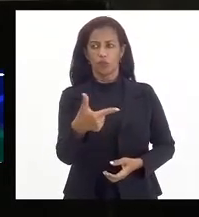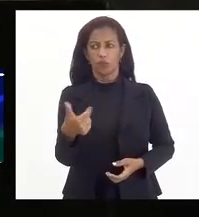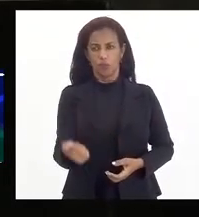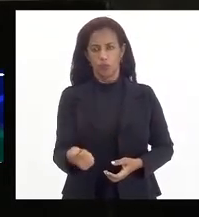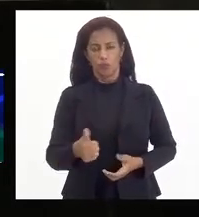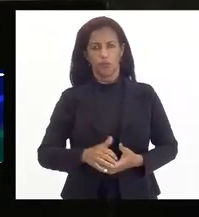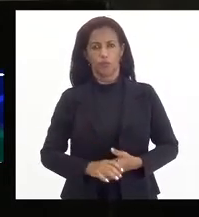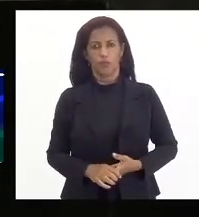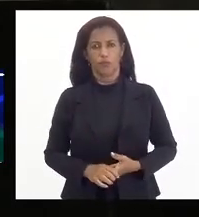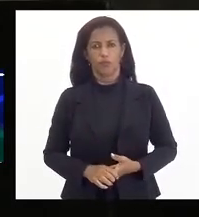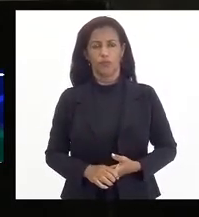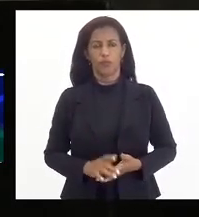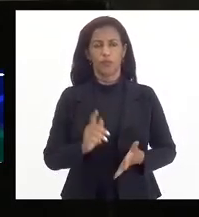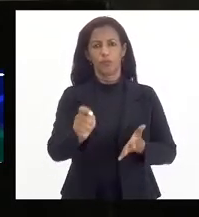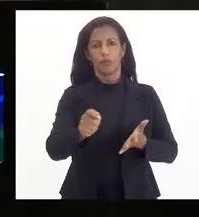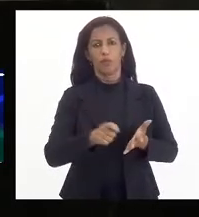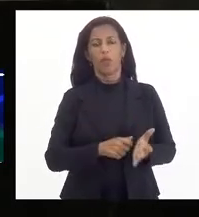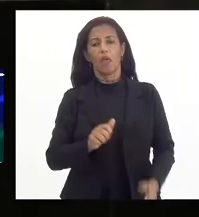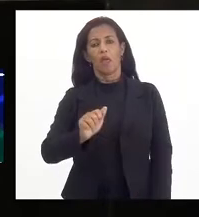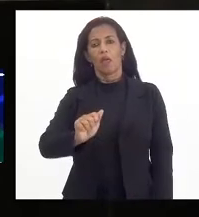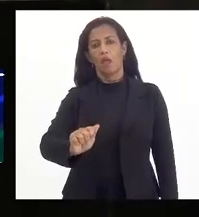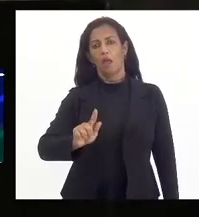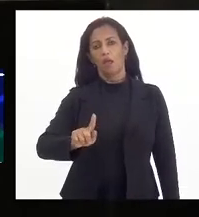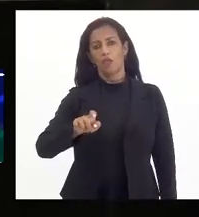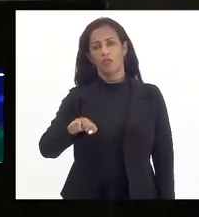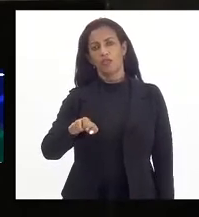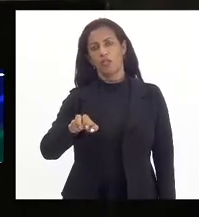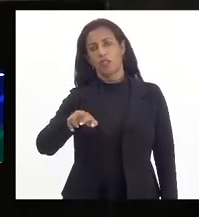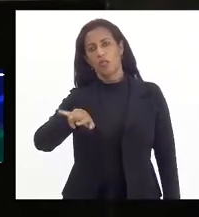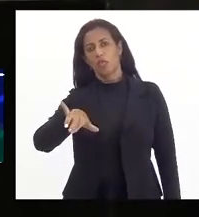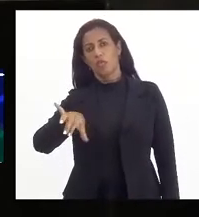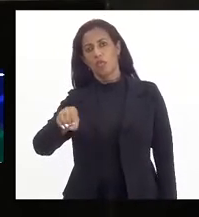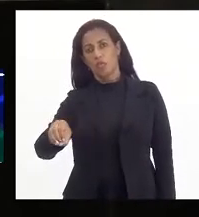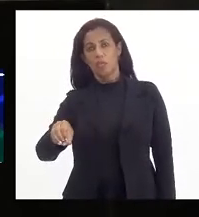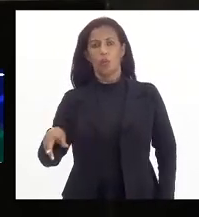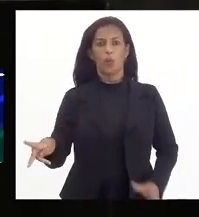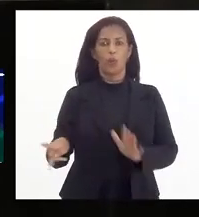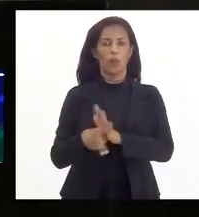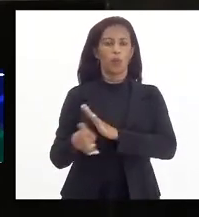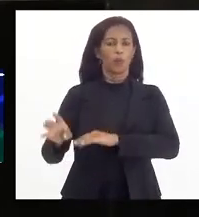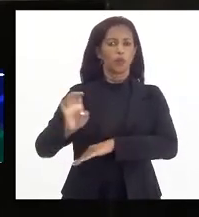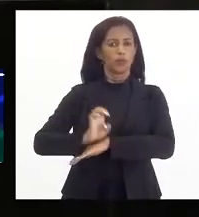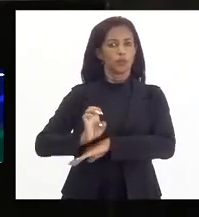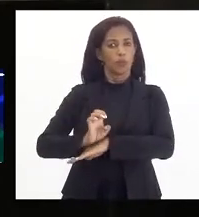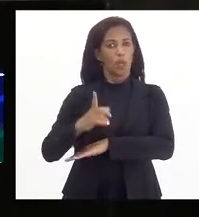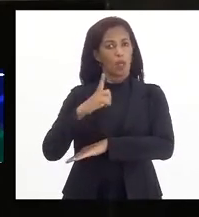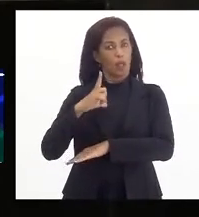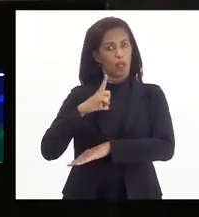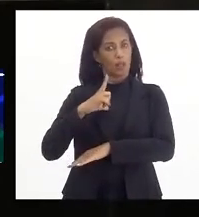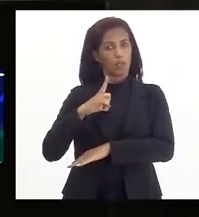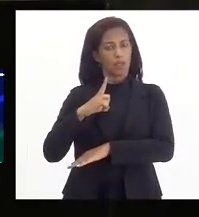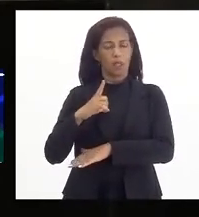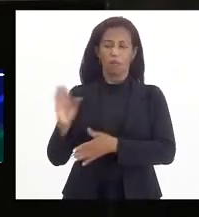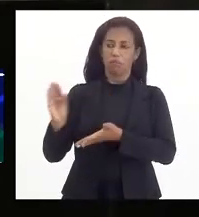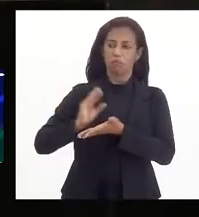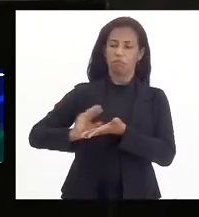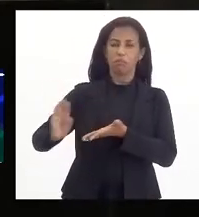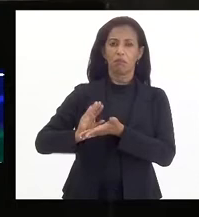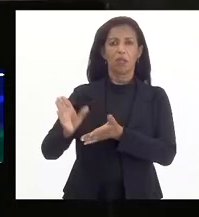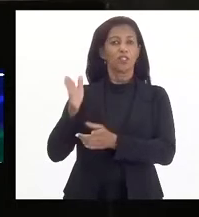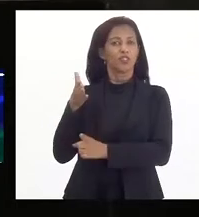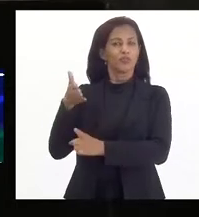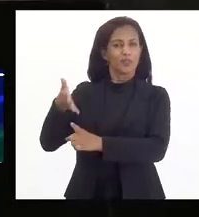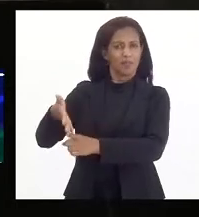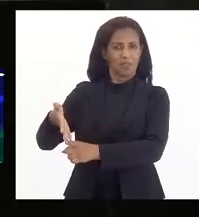2021 que autoriza a g Rio agência de fomento do Estado abrir uma linha de crédito a Bíblia de crédito